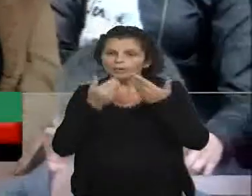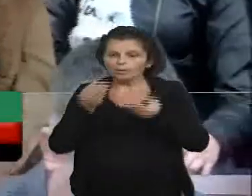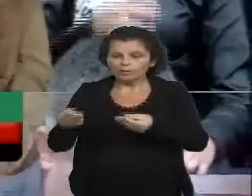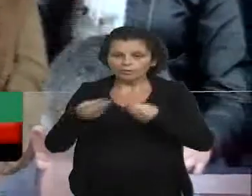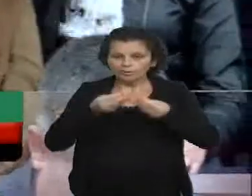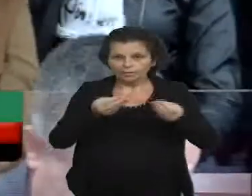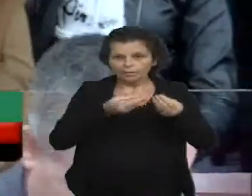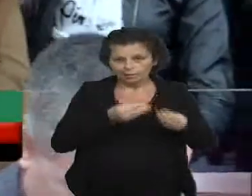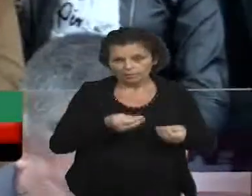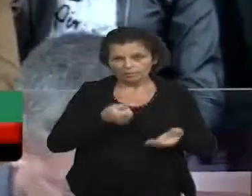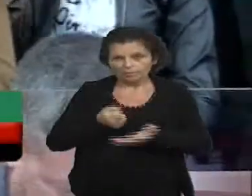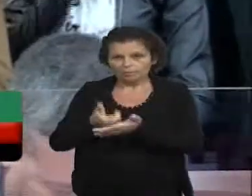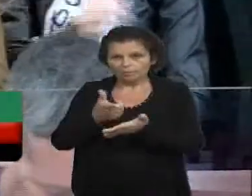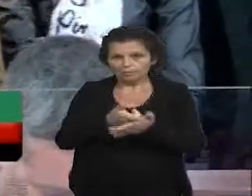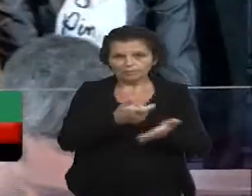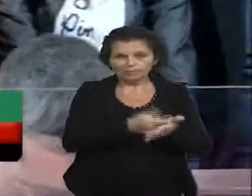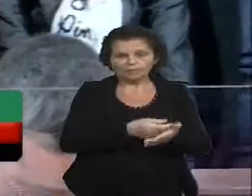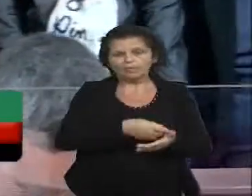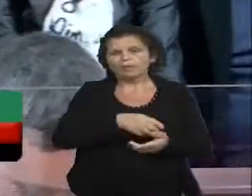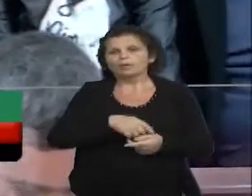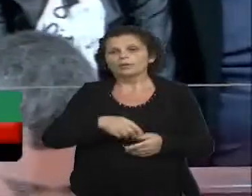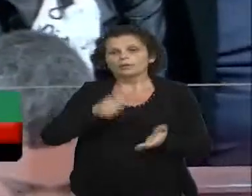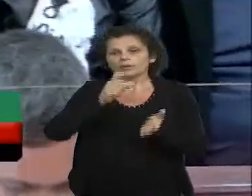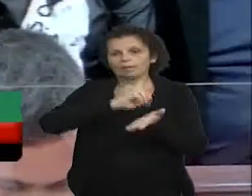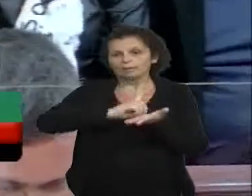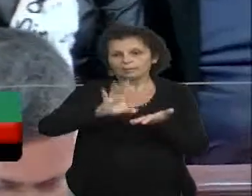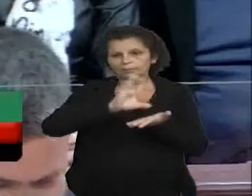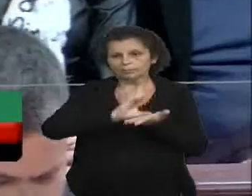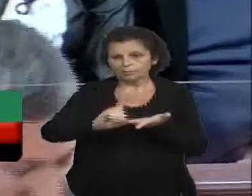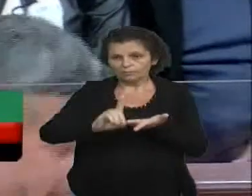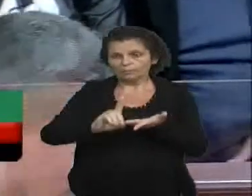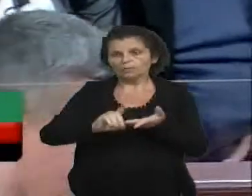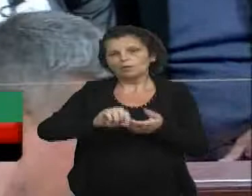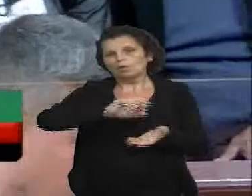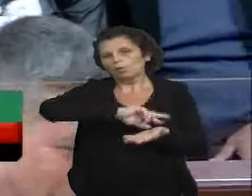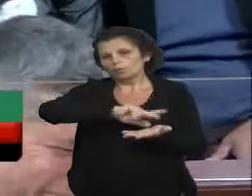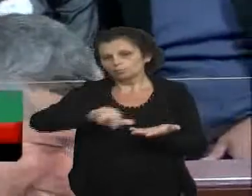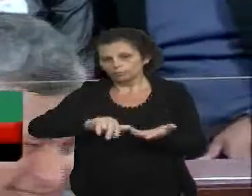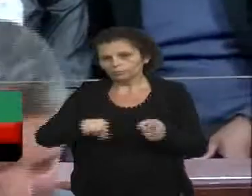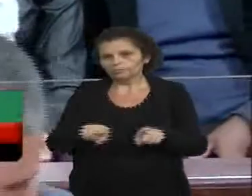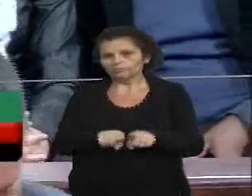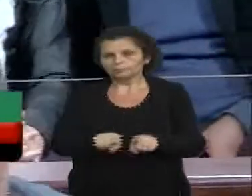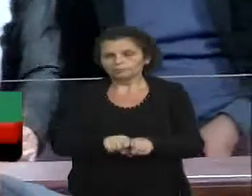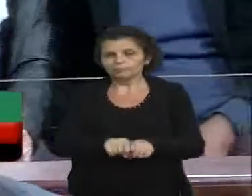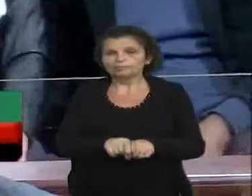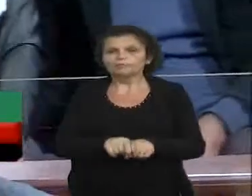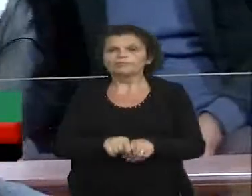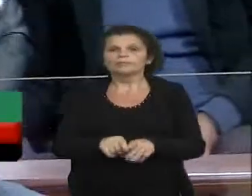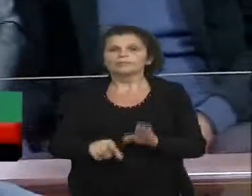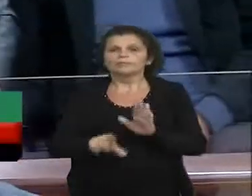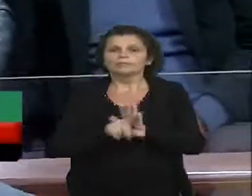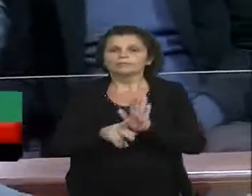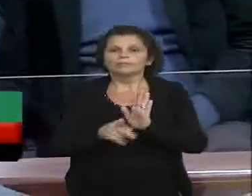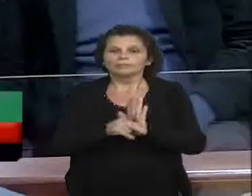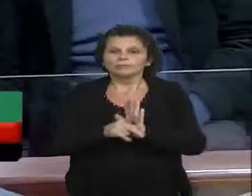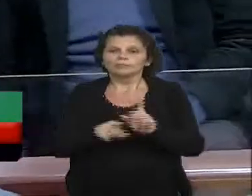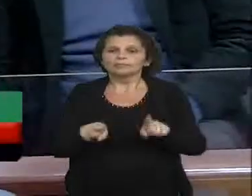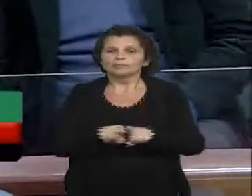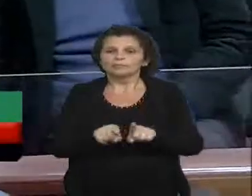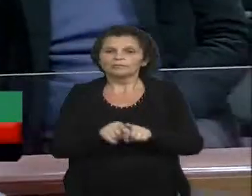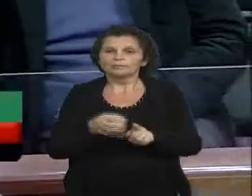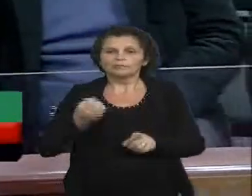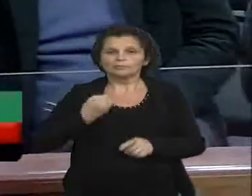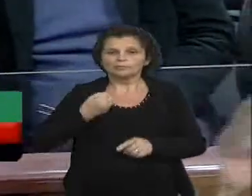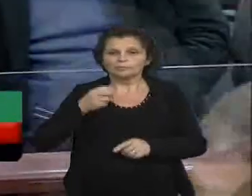recebimentos de créditos municipais por cartão de débito e crédito e da outras providências. Projeto de decreto legislativo